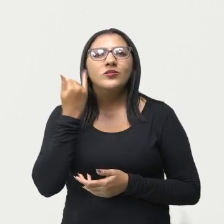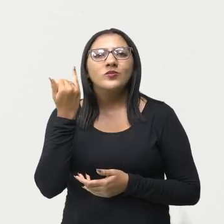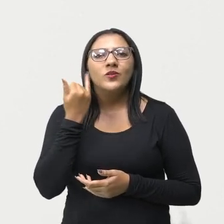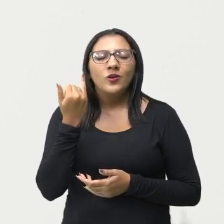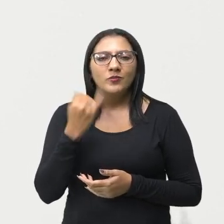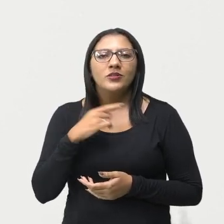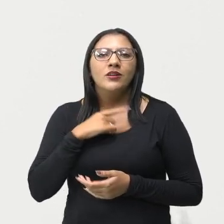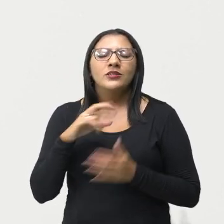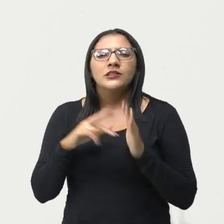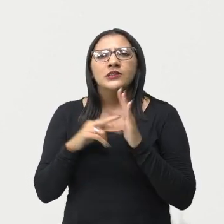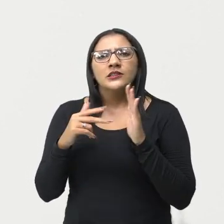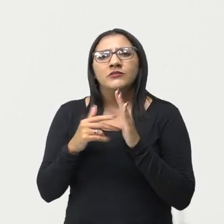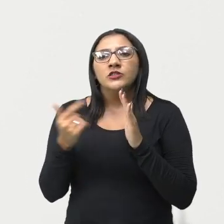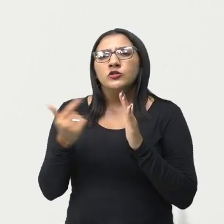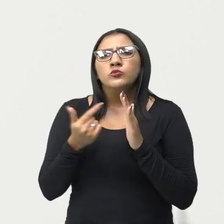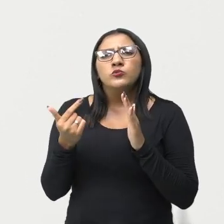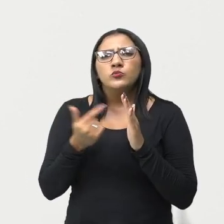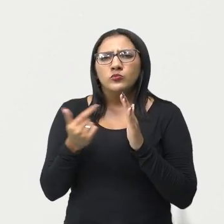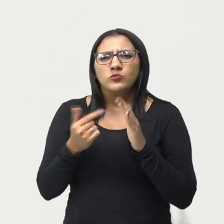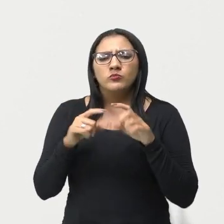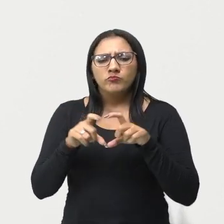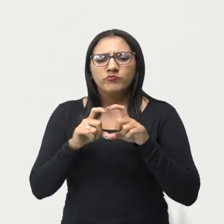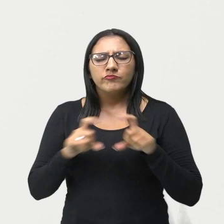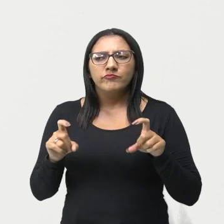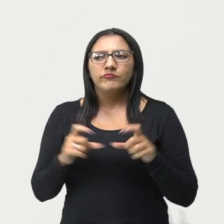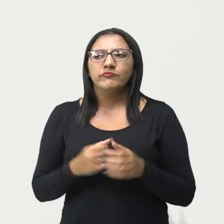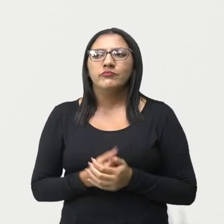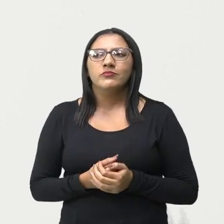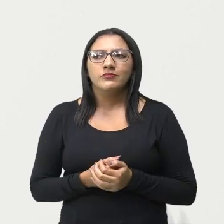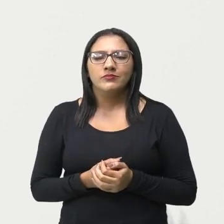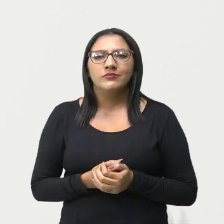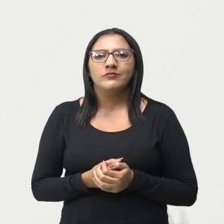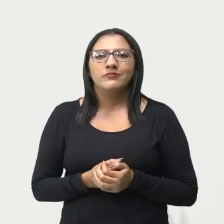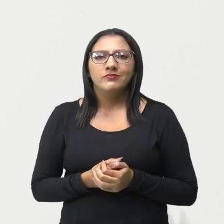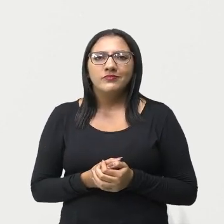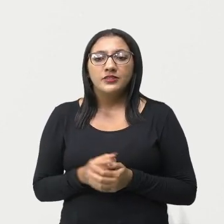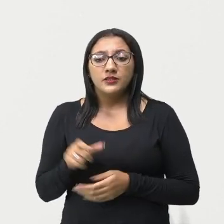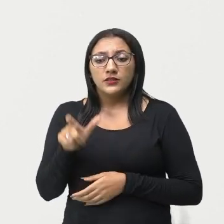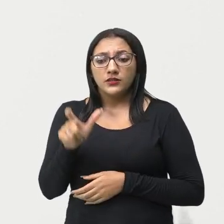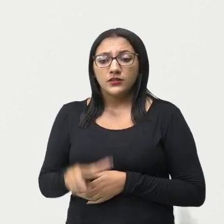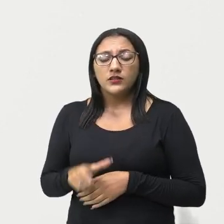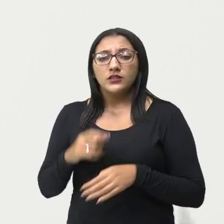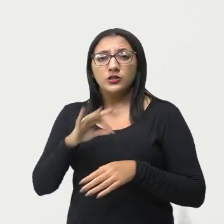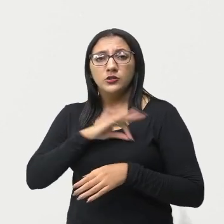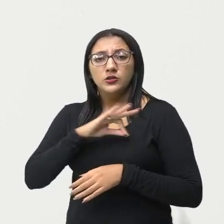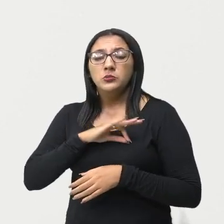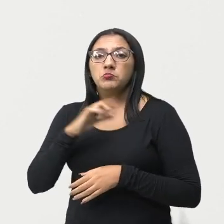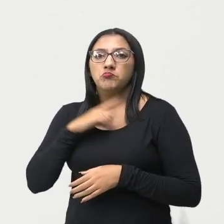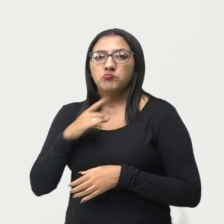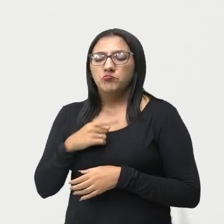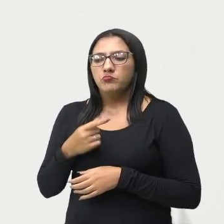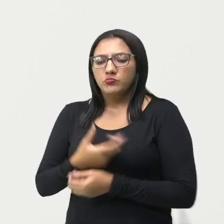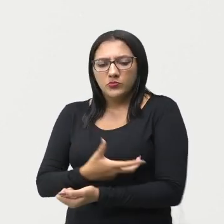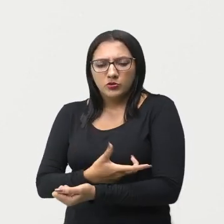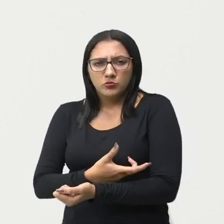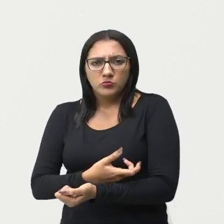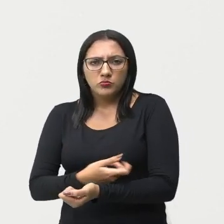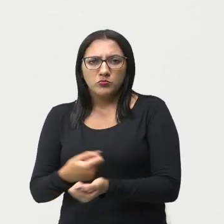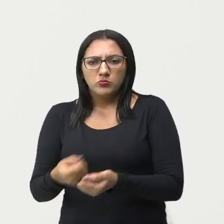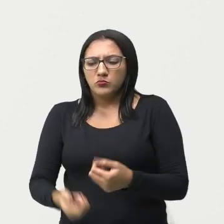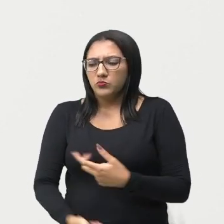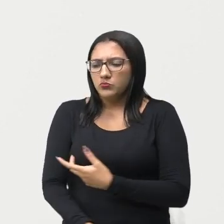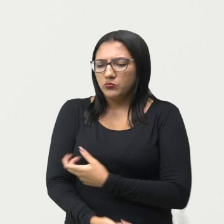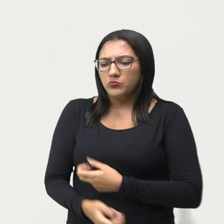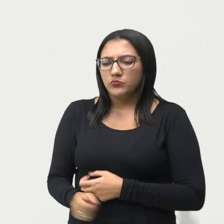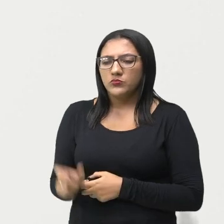será secundária no terceiro parágrafo. As autoridades coletaram amostras de DNA para comparar e